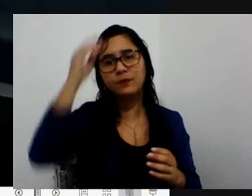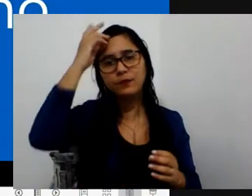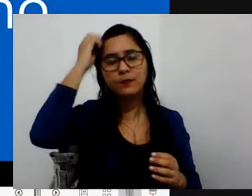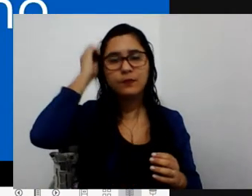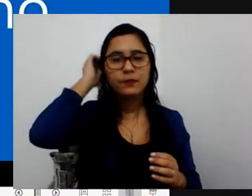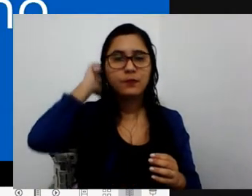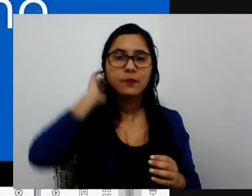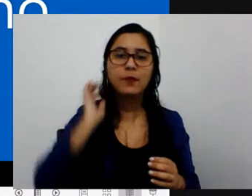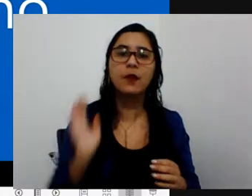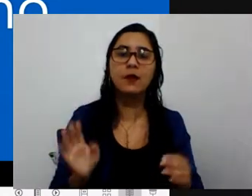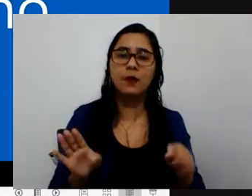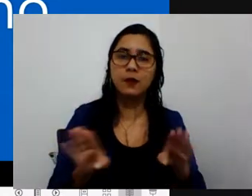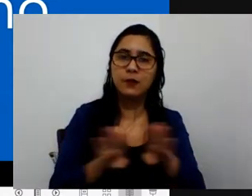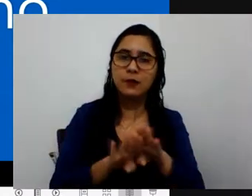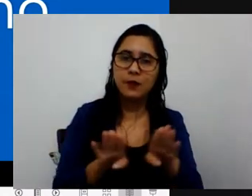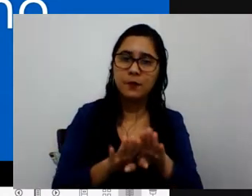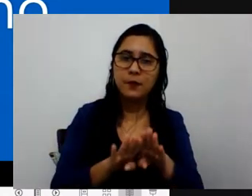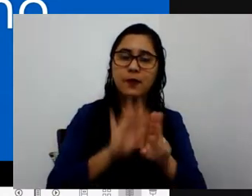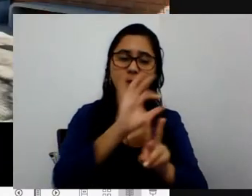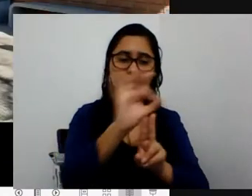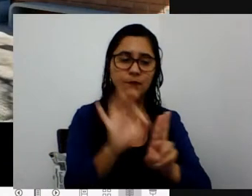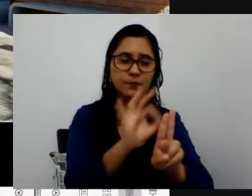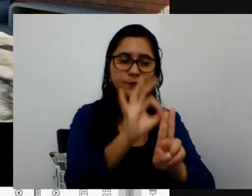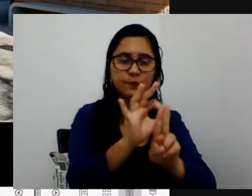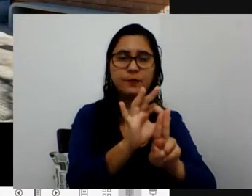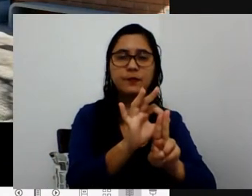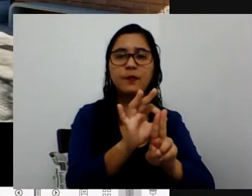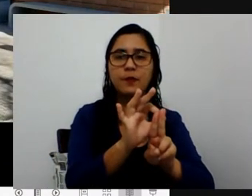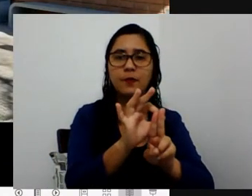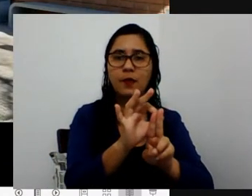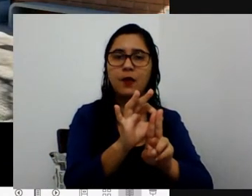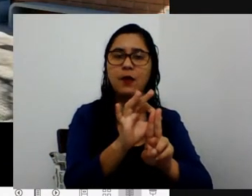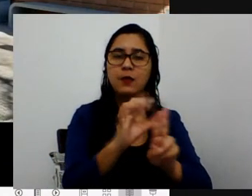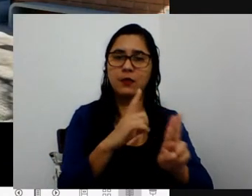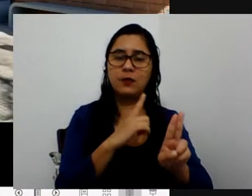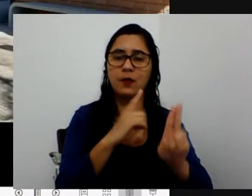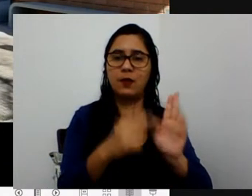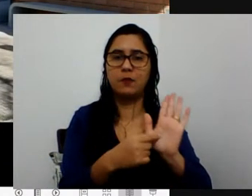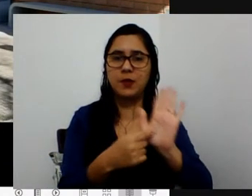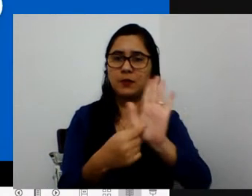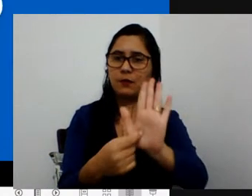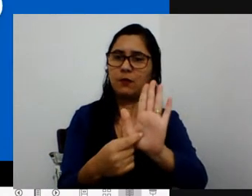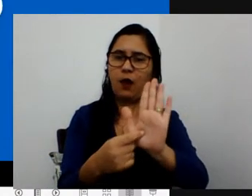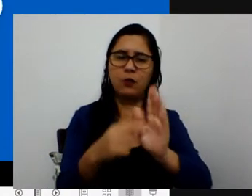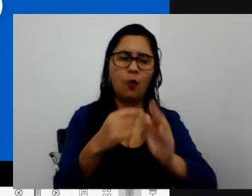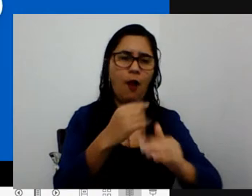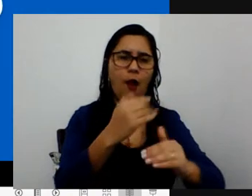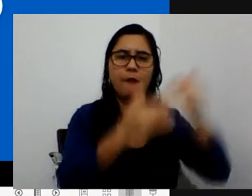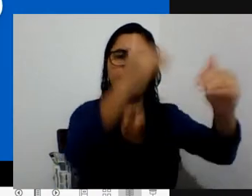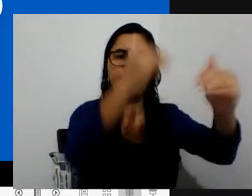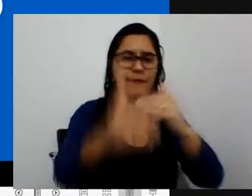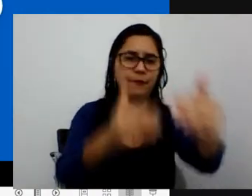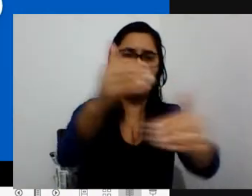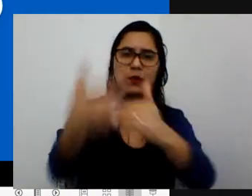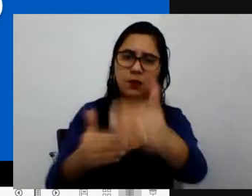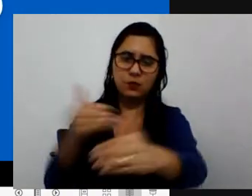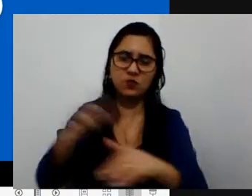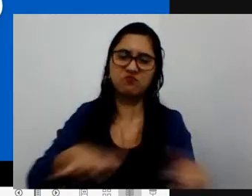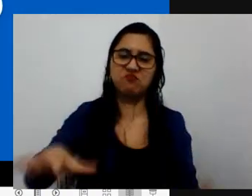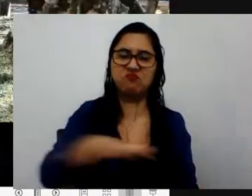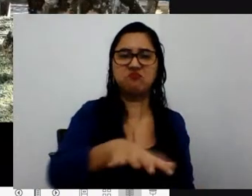E também a UFSCar tem apresentado grandes avanços em várias áreas,